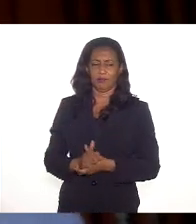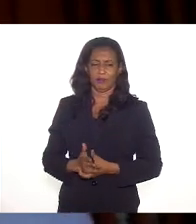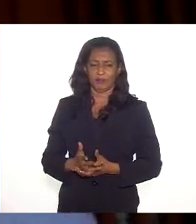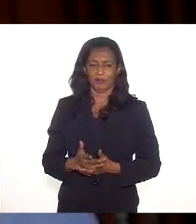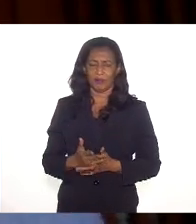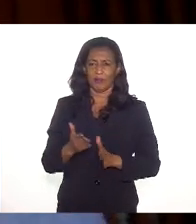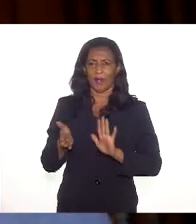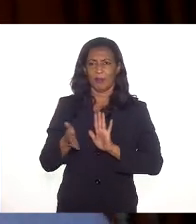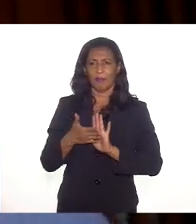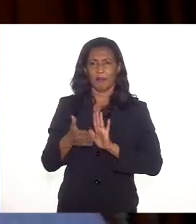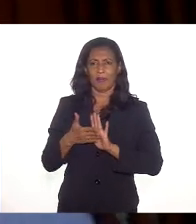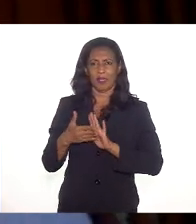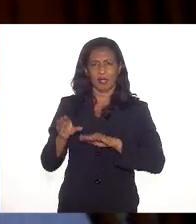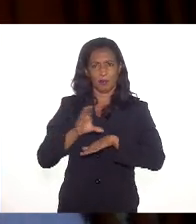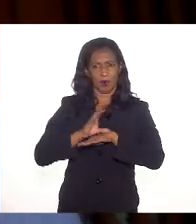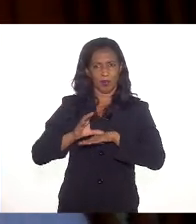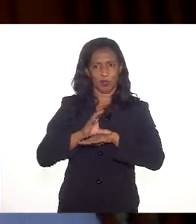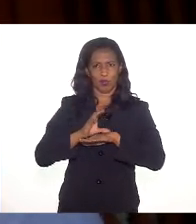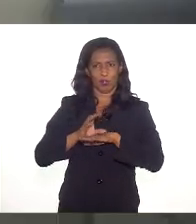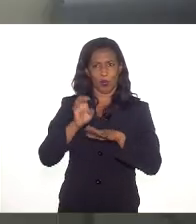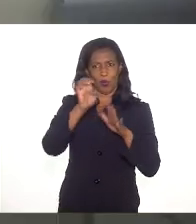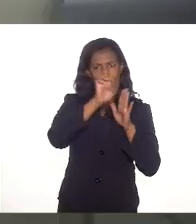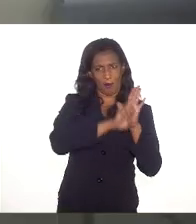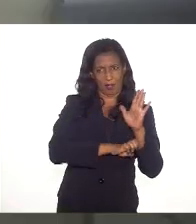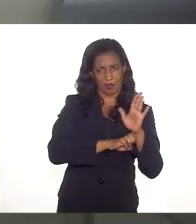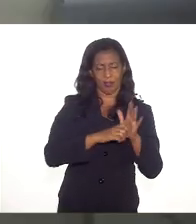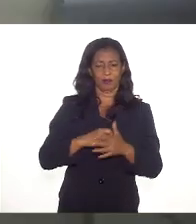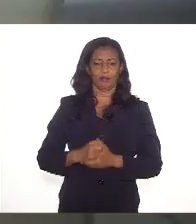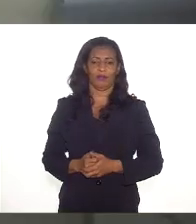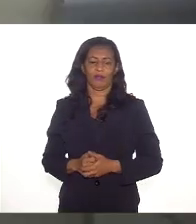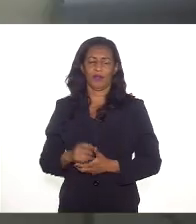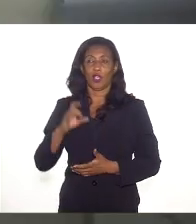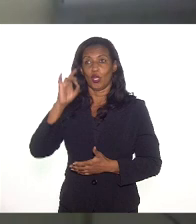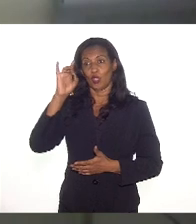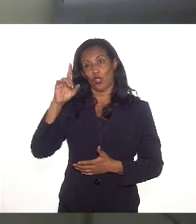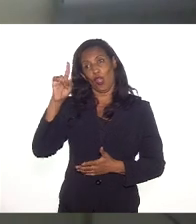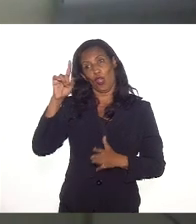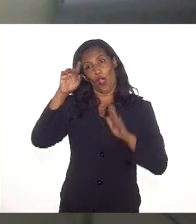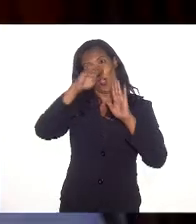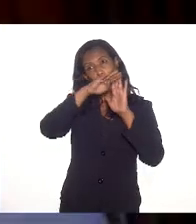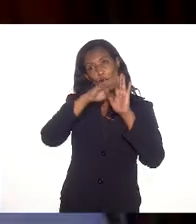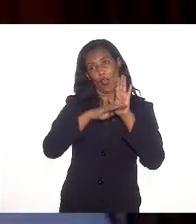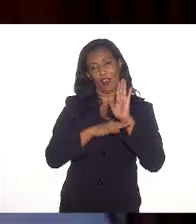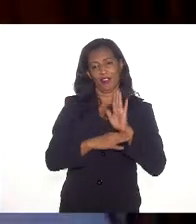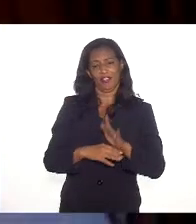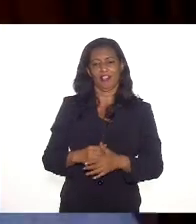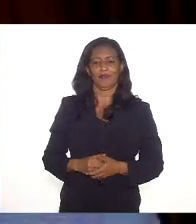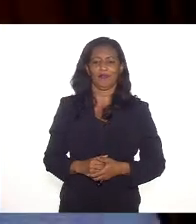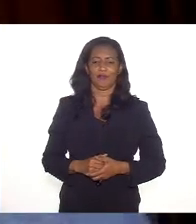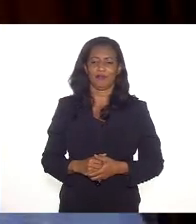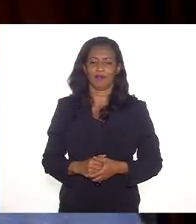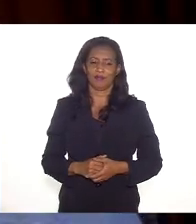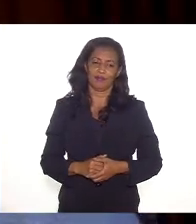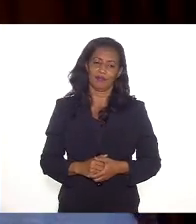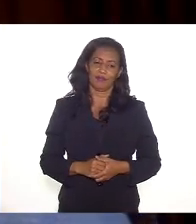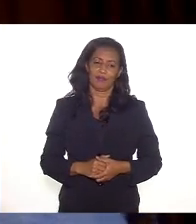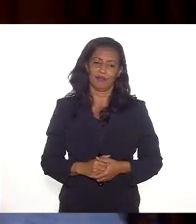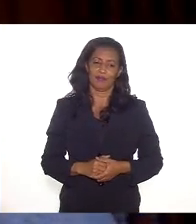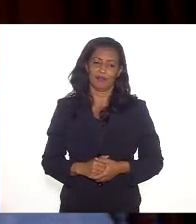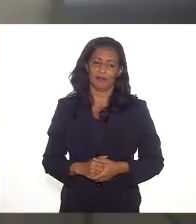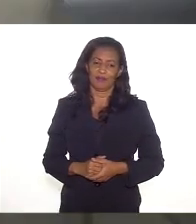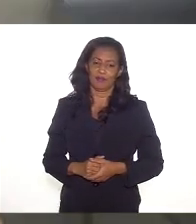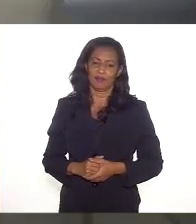Parecer pela constitucionalidade com emendas. Meu senhor presidente, só uma questão de ordem. Deputado Luiz. Normalmente, você